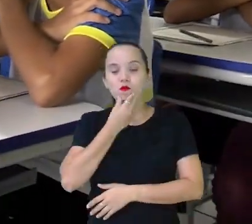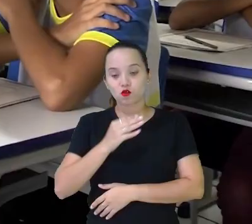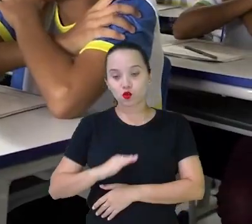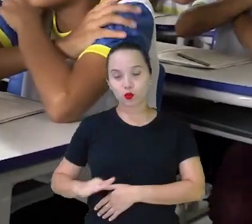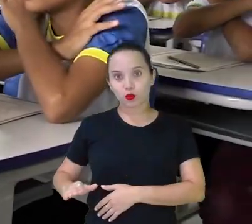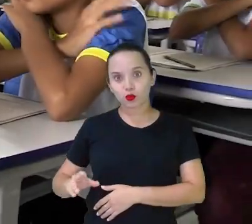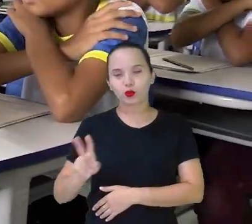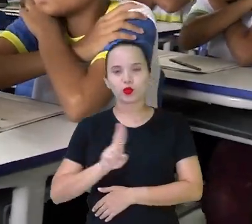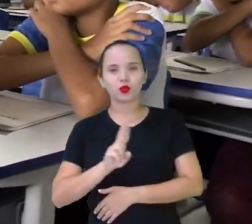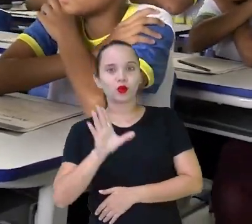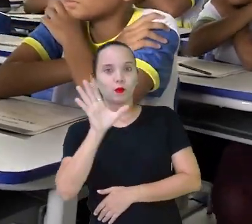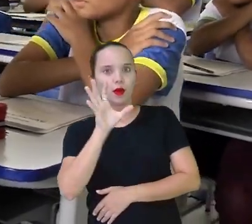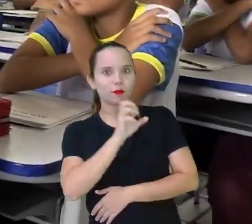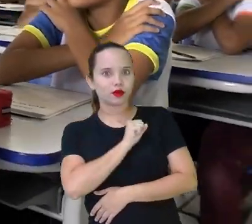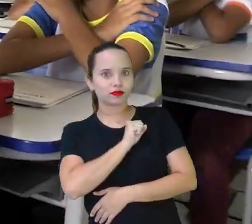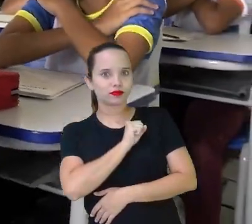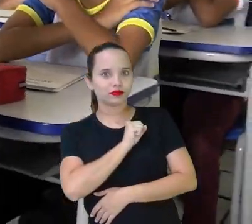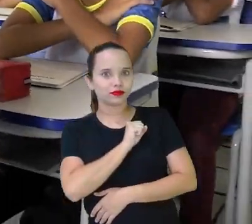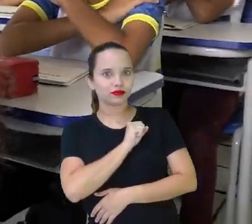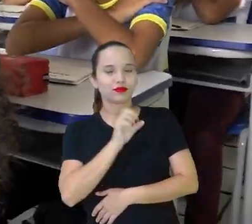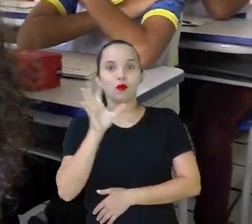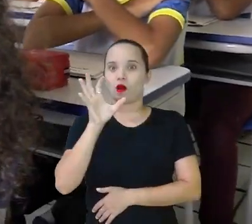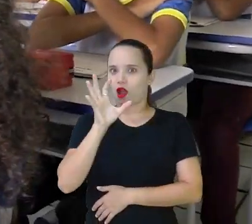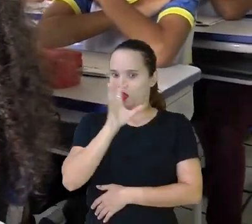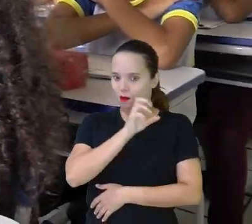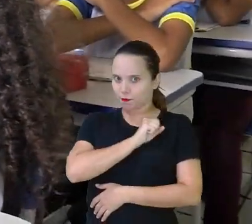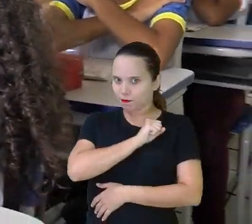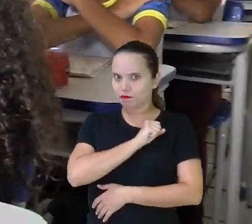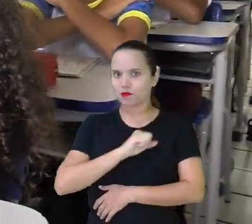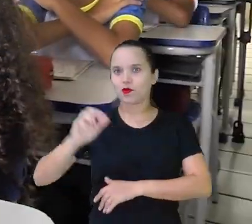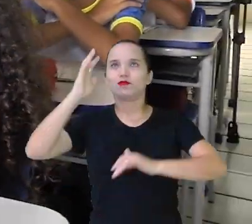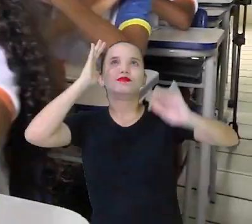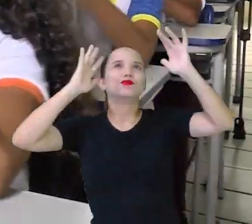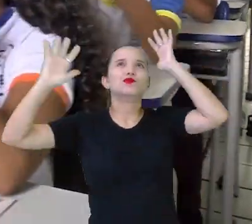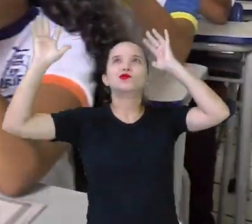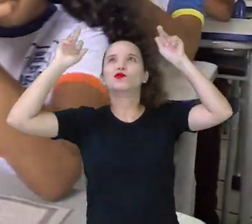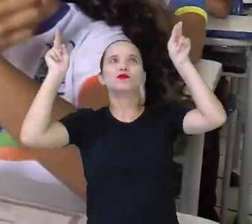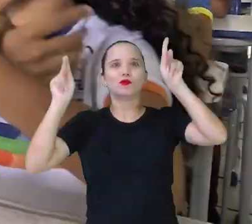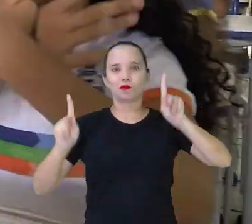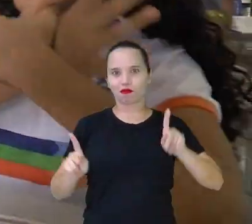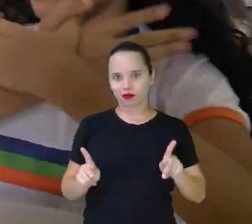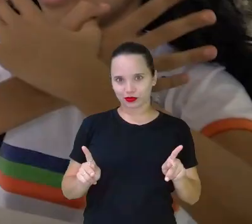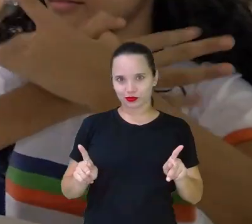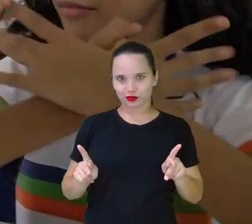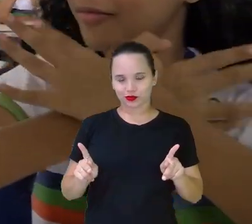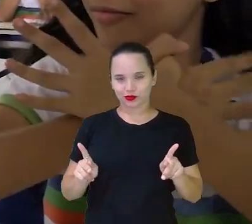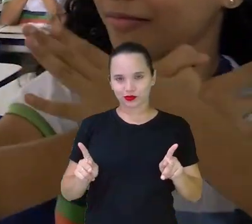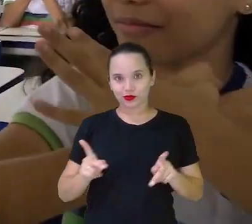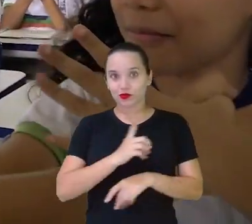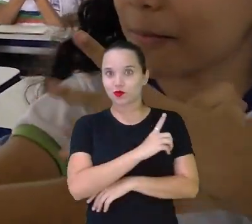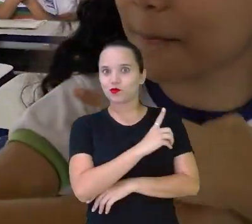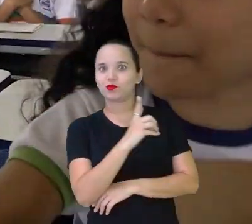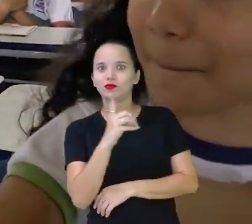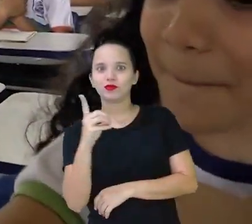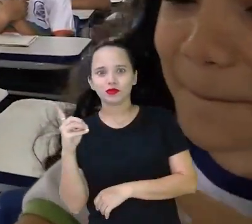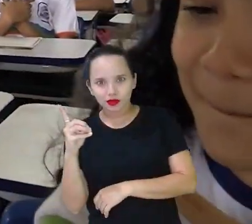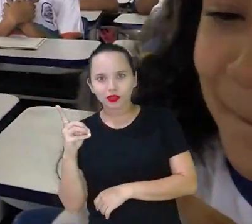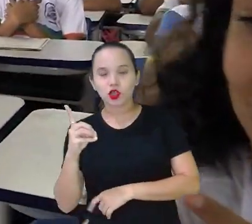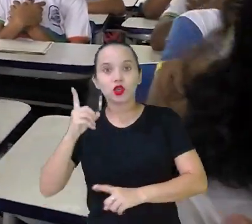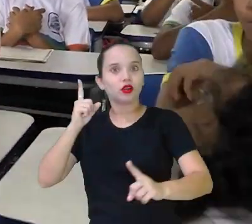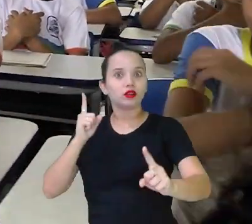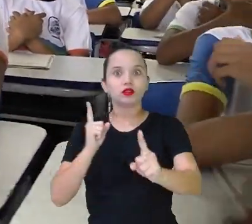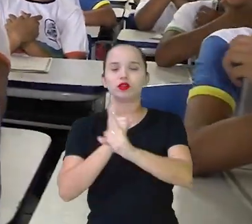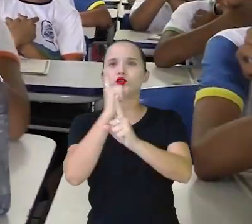Amor. O Amor sonhava com a paz. Certo dia, descobriu